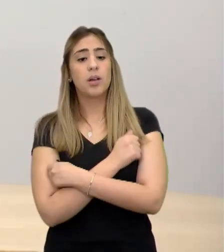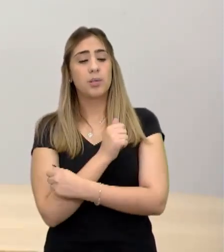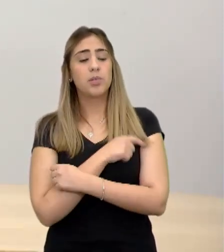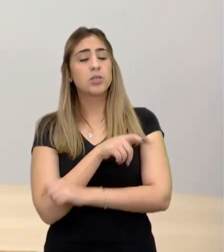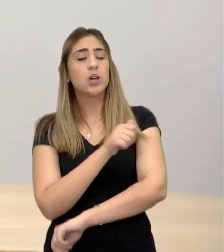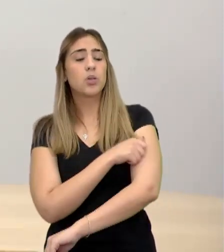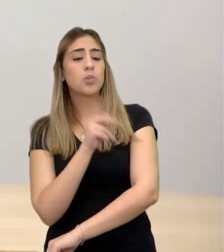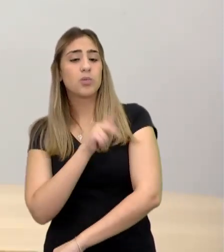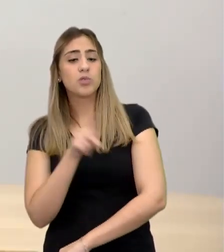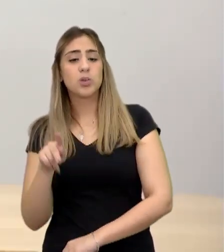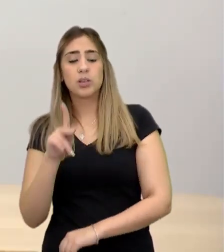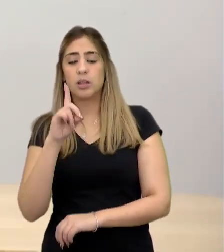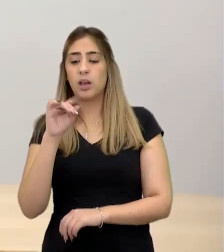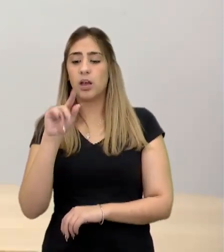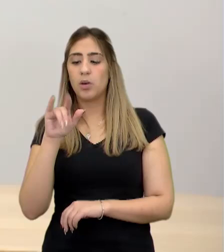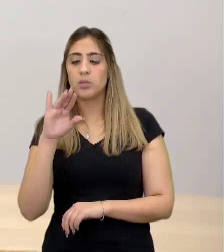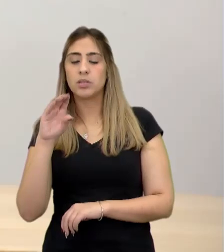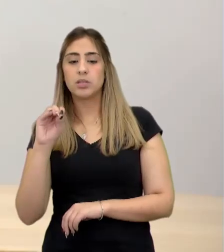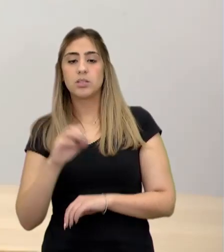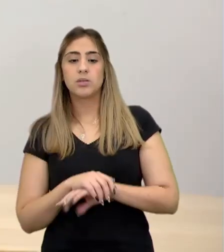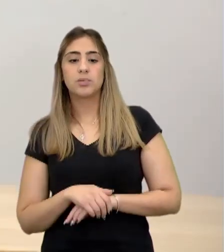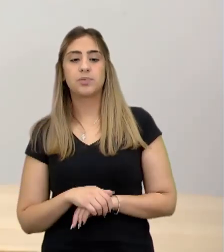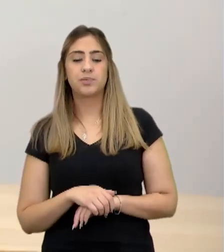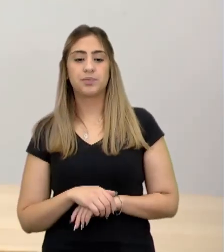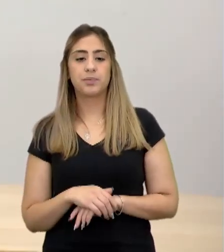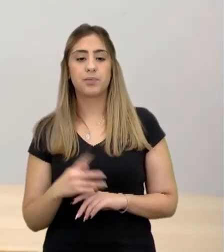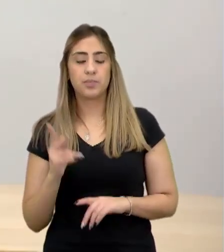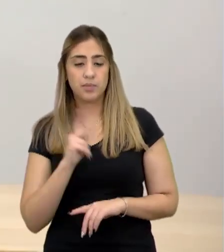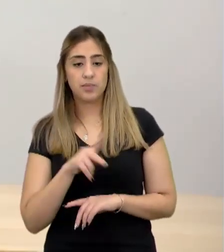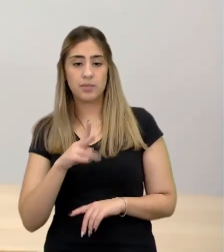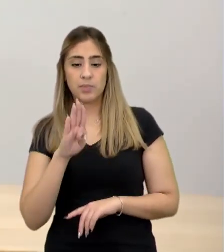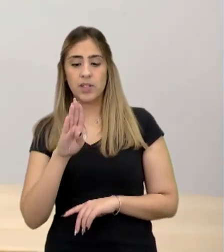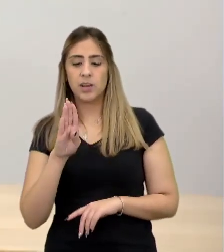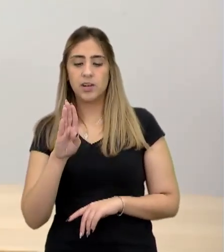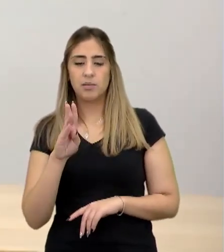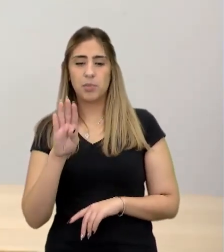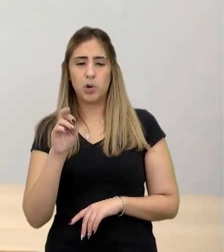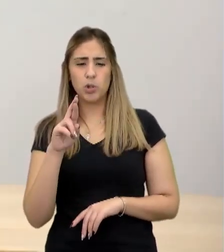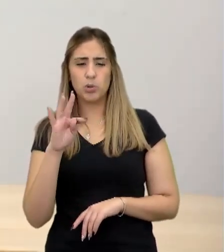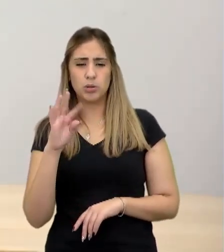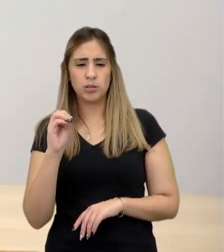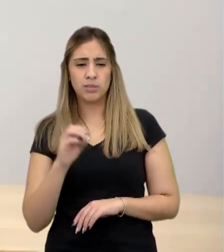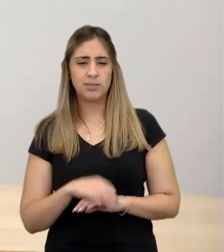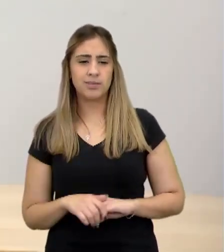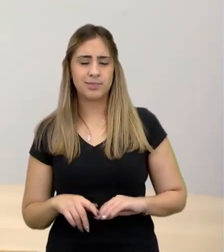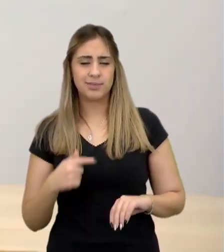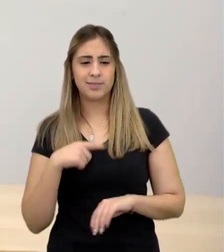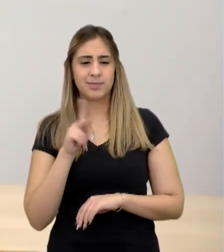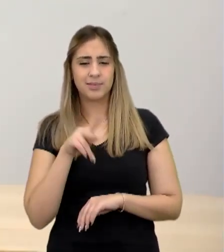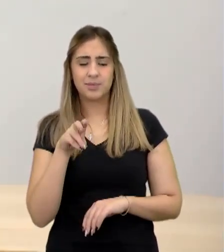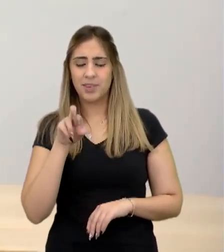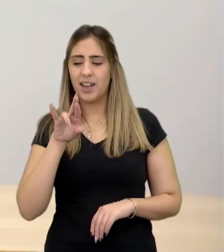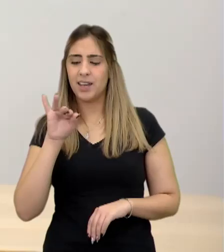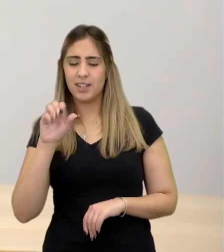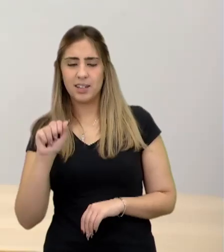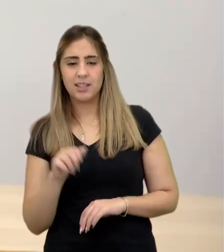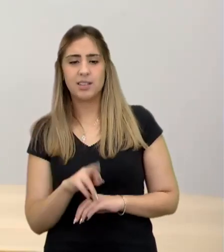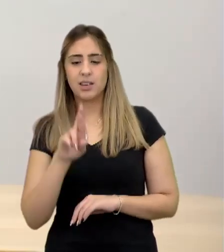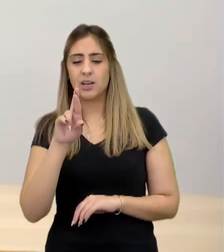aí para os alunos do professor Delso, para os alunos do professor Protoferra, para os alunos da professora